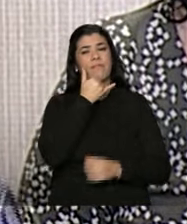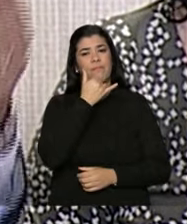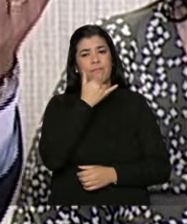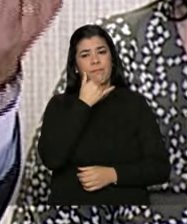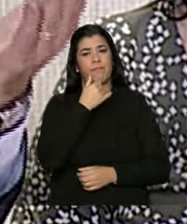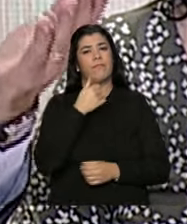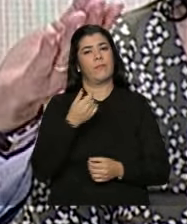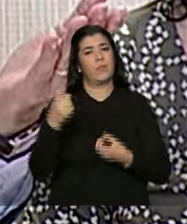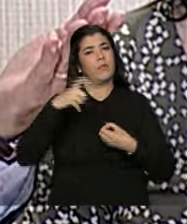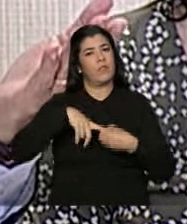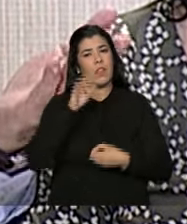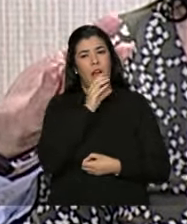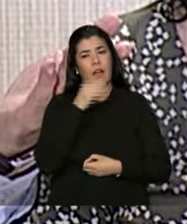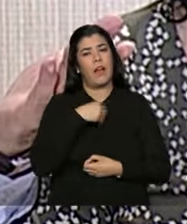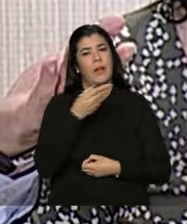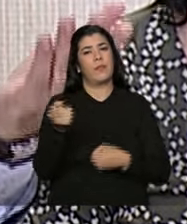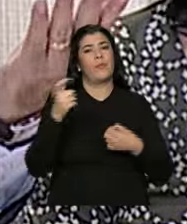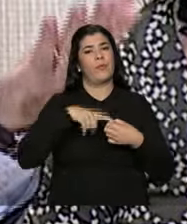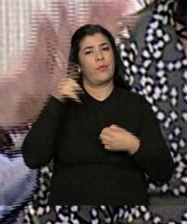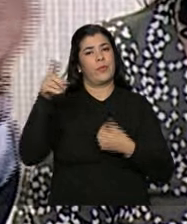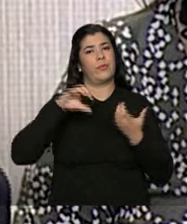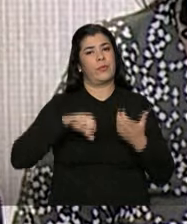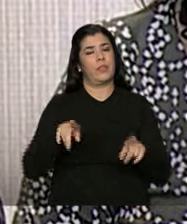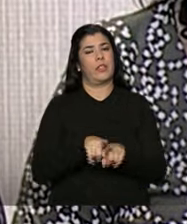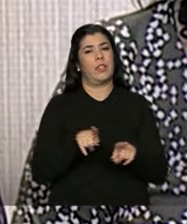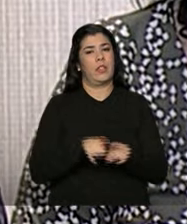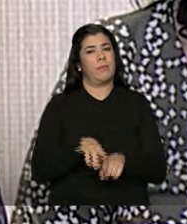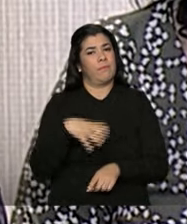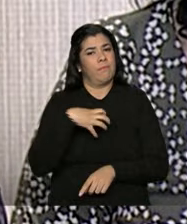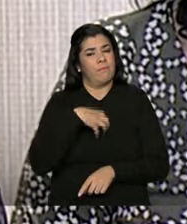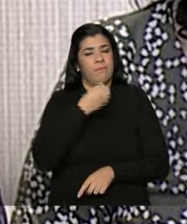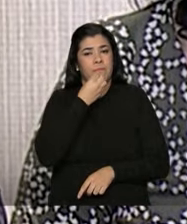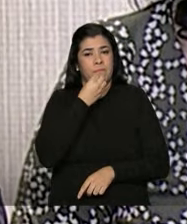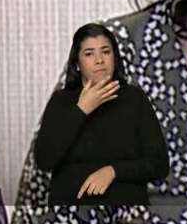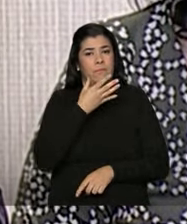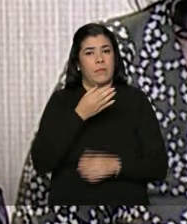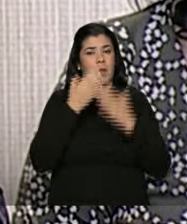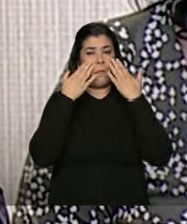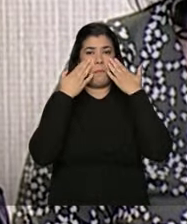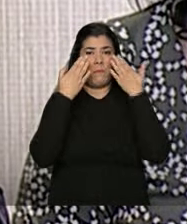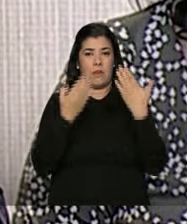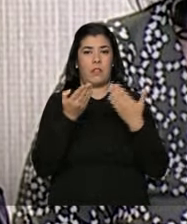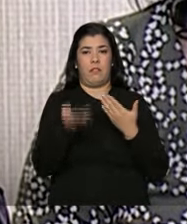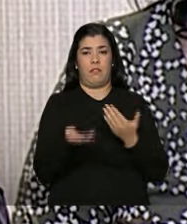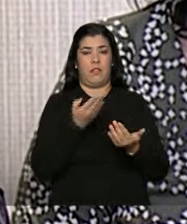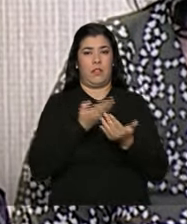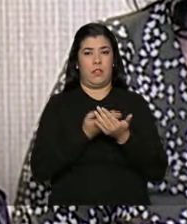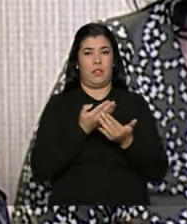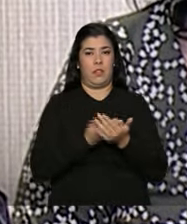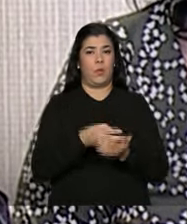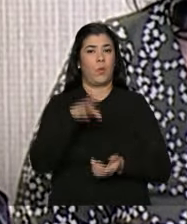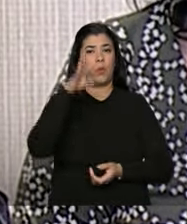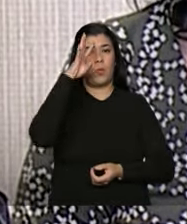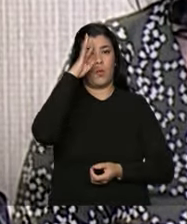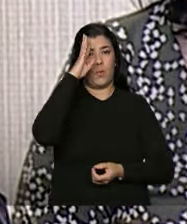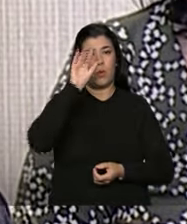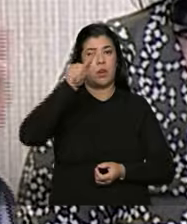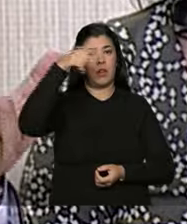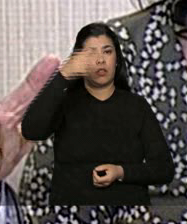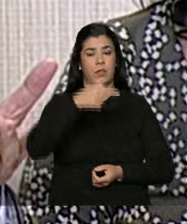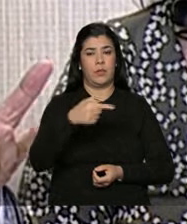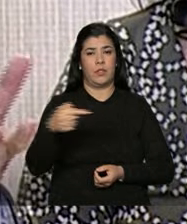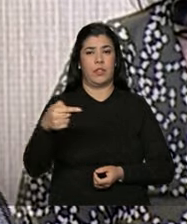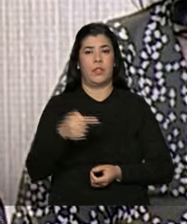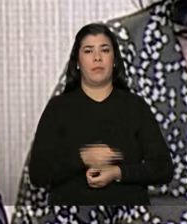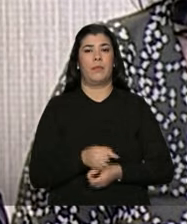desculpas, mas nós teremos o prazer de apresentar eh os estudos do professor Júlio na quarta-feira da semana que vem